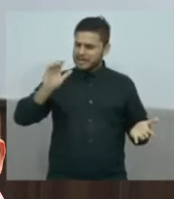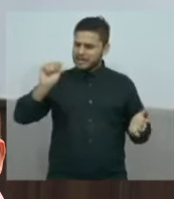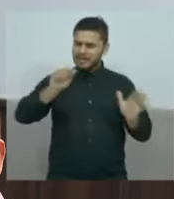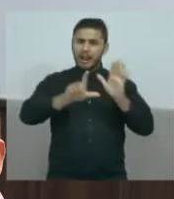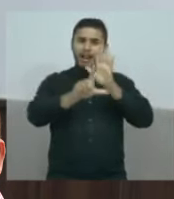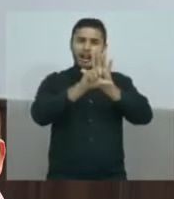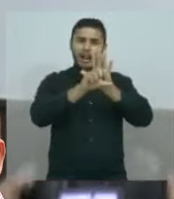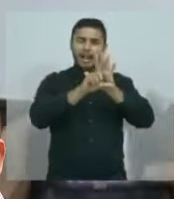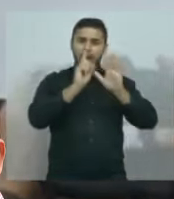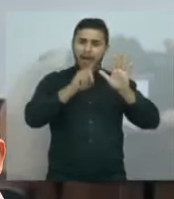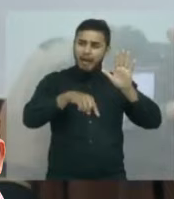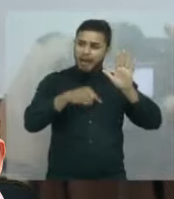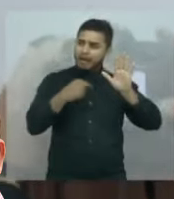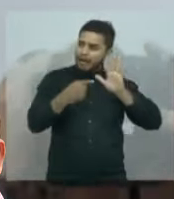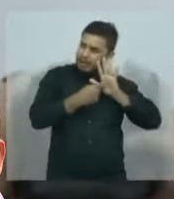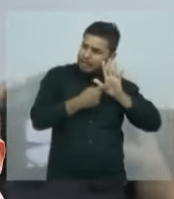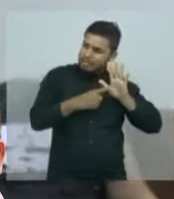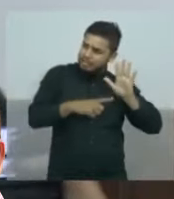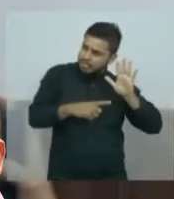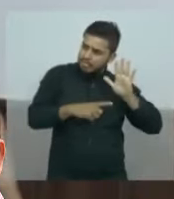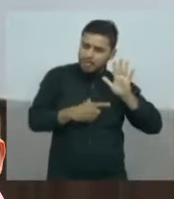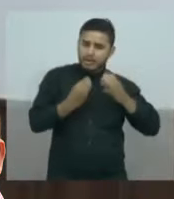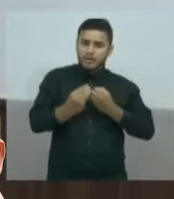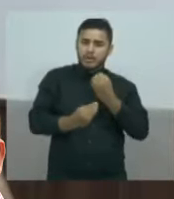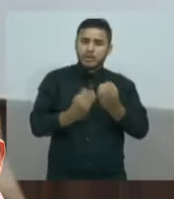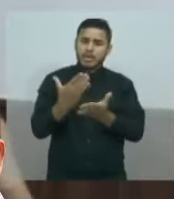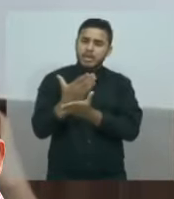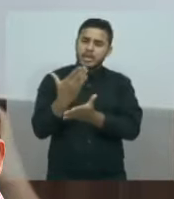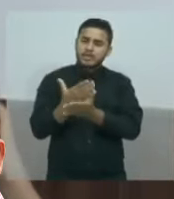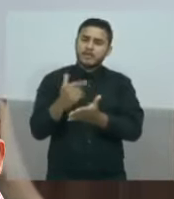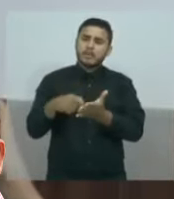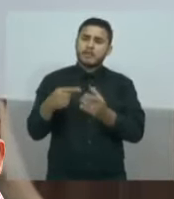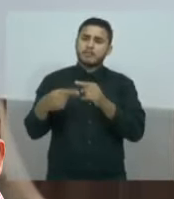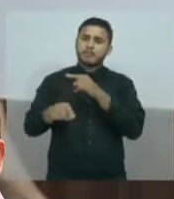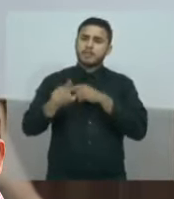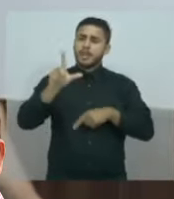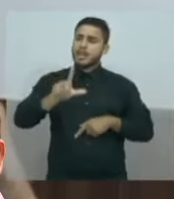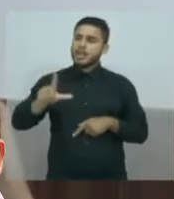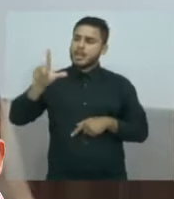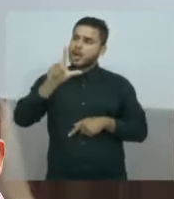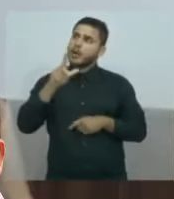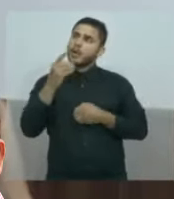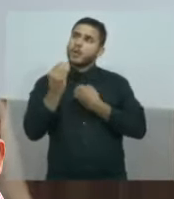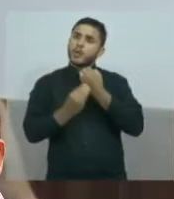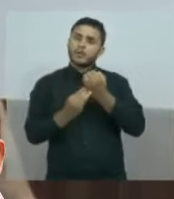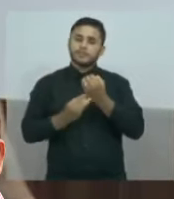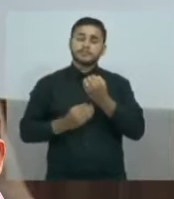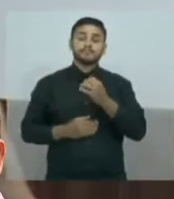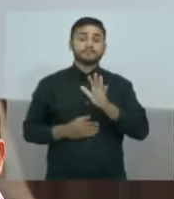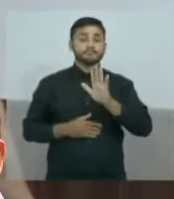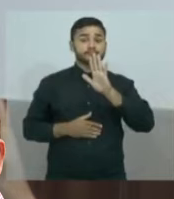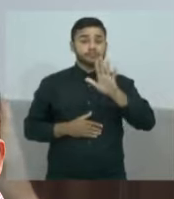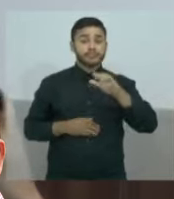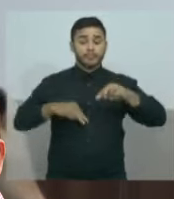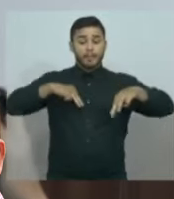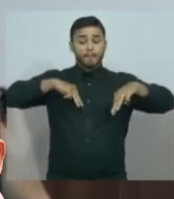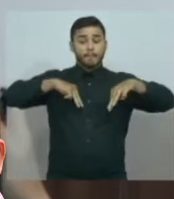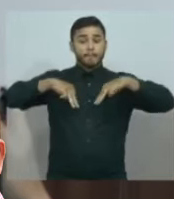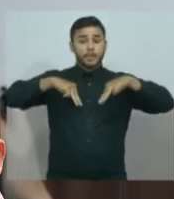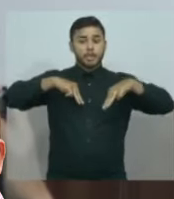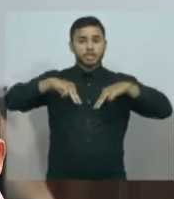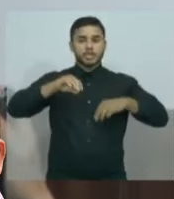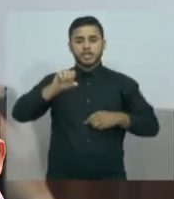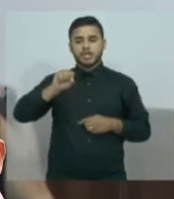considerada imprópria. Nas palavras de Celso de Mello, ministro do STF, que ajudou a encerrar essa